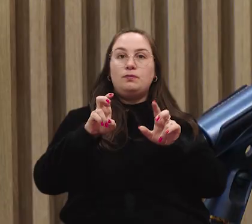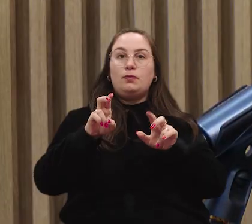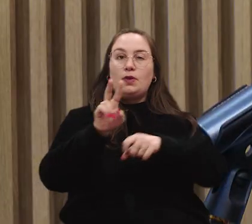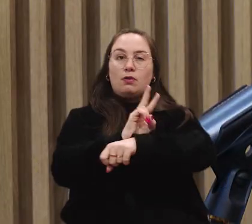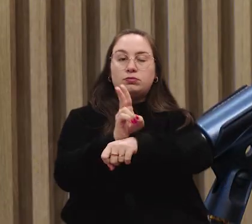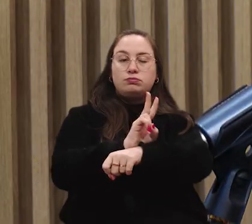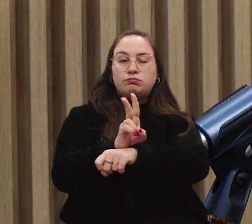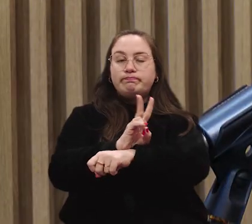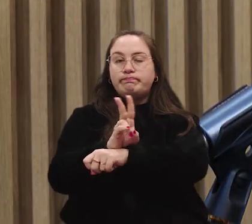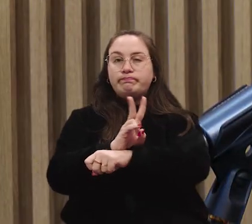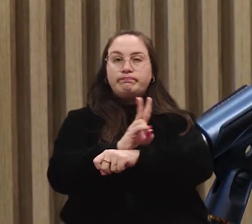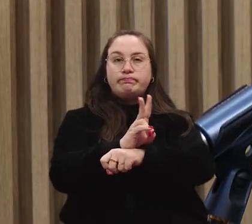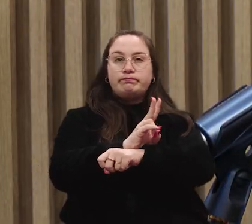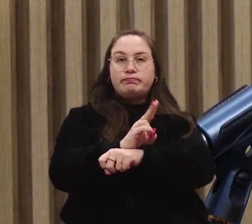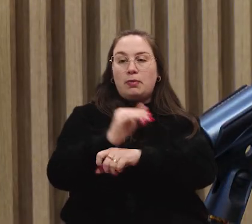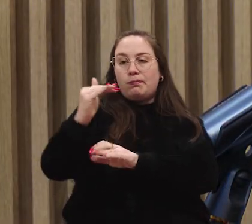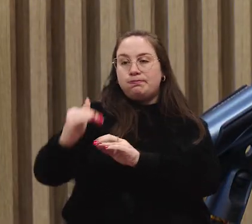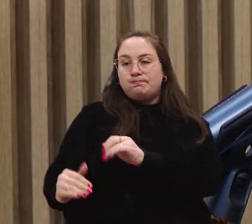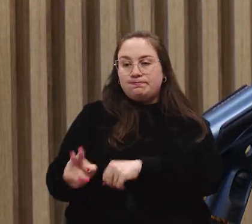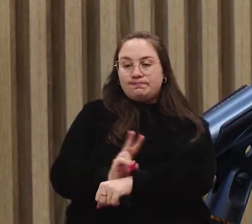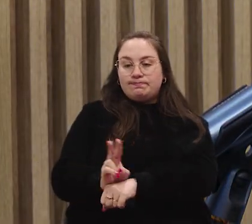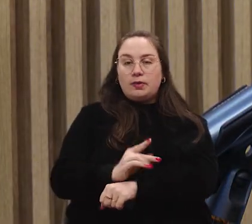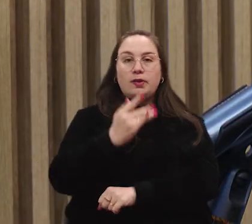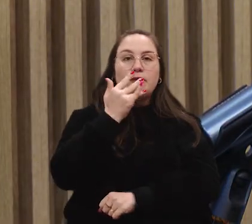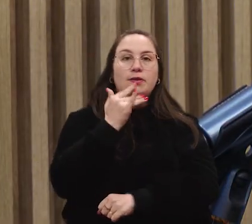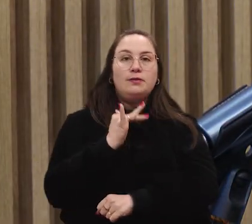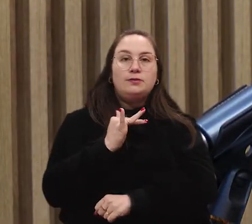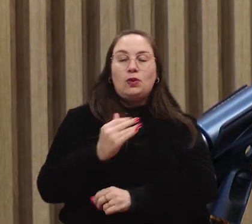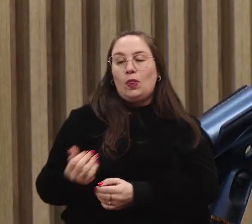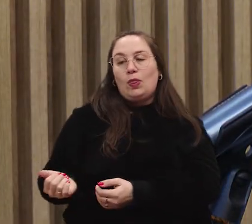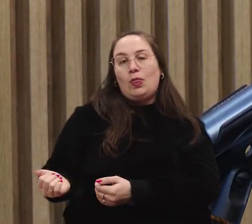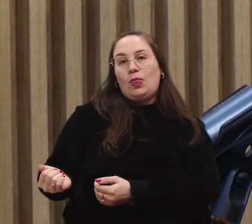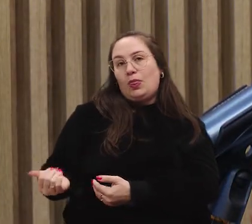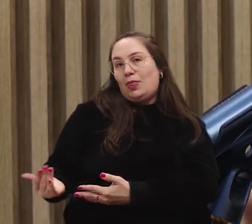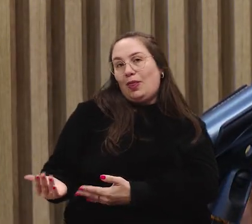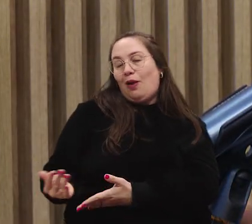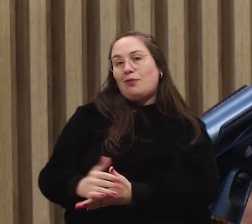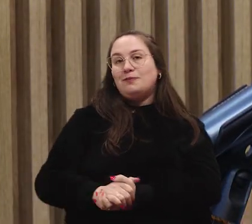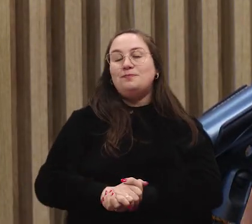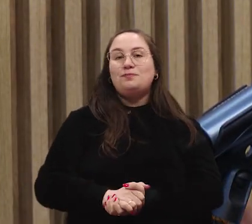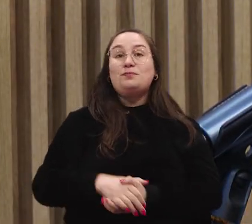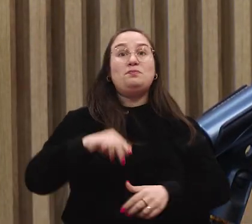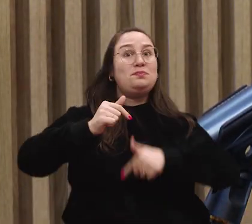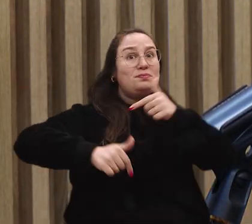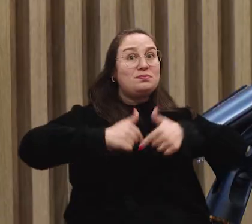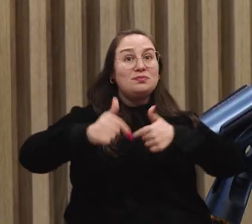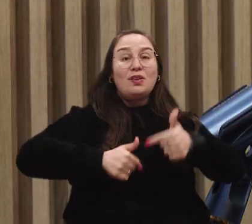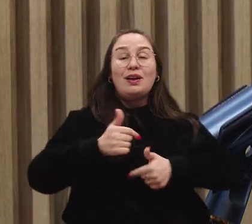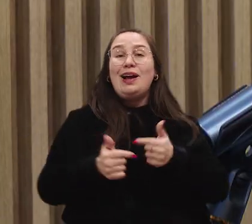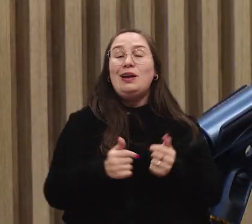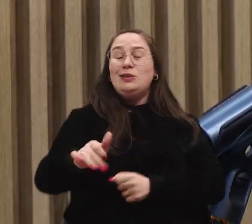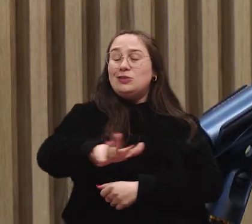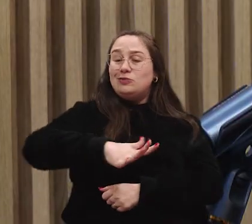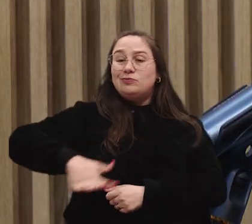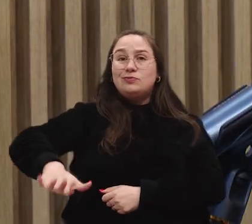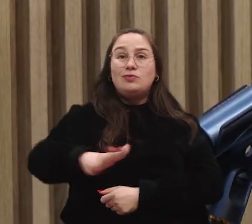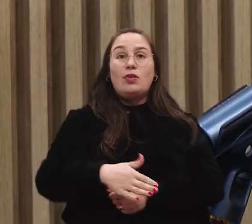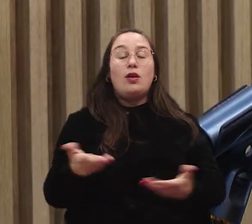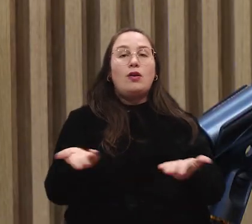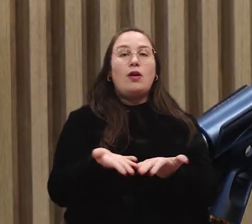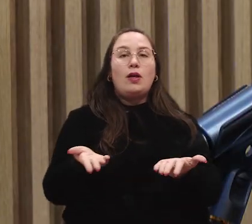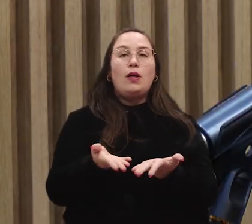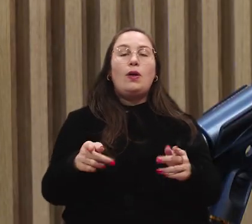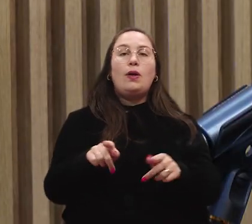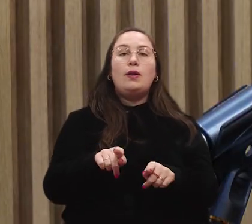de Pequenos Fiscais, que é para as crianças mais novinhas. Então, a gente está trabalhando bastante nessa área.